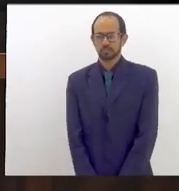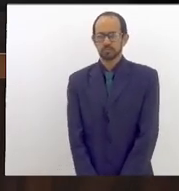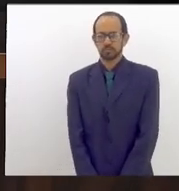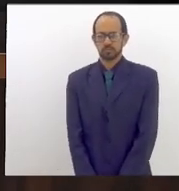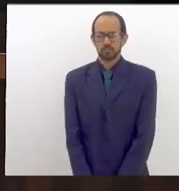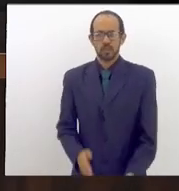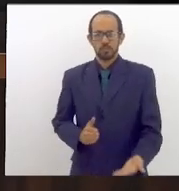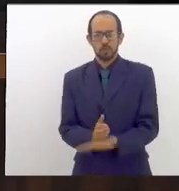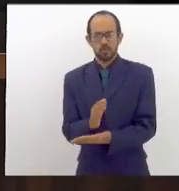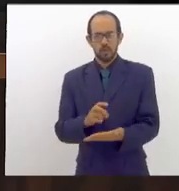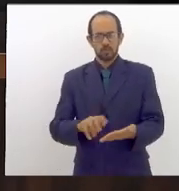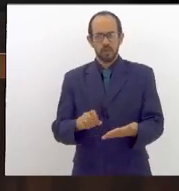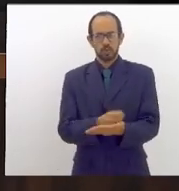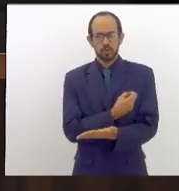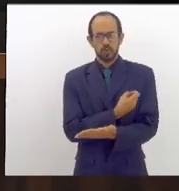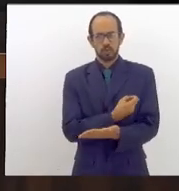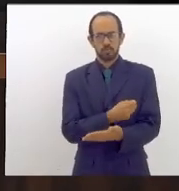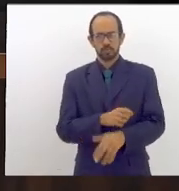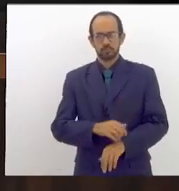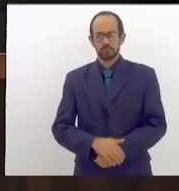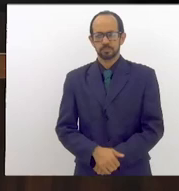gravado vai autógrafo